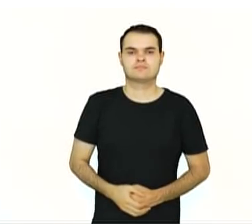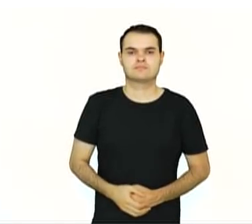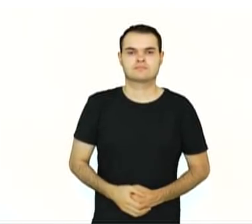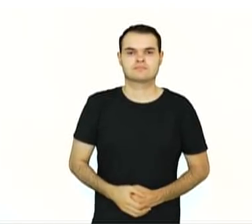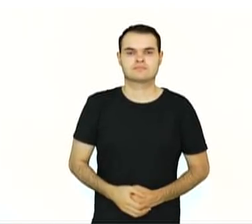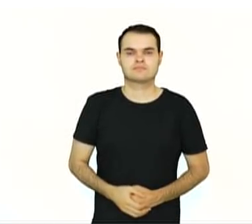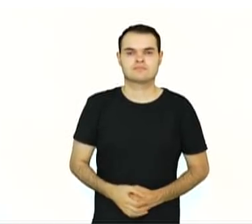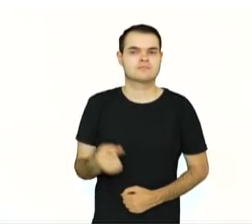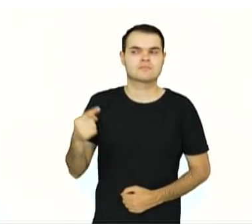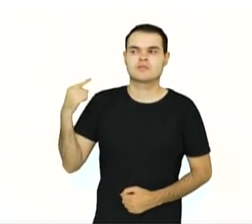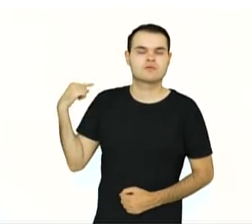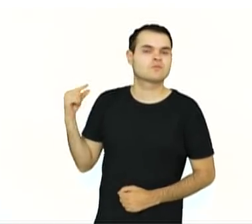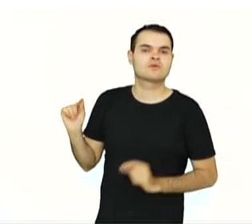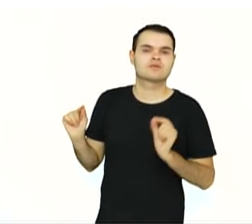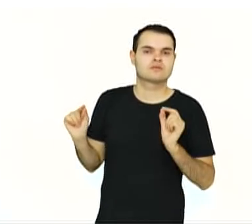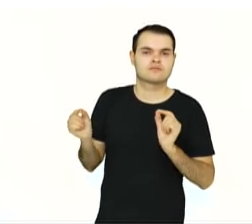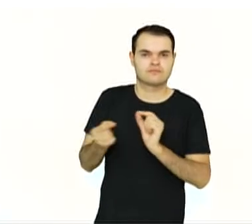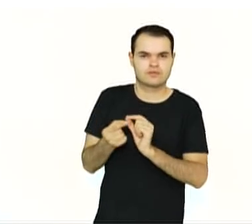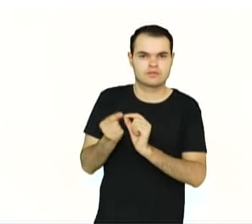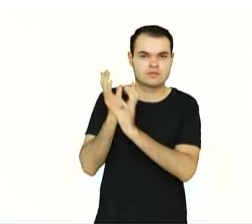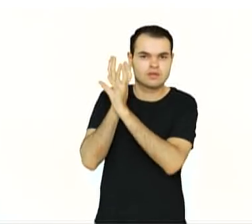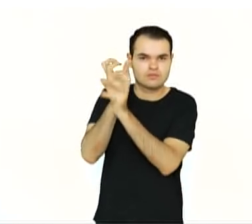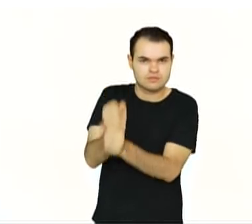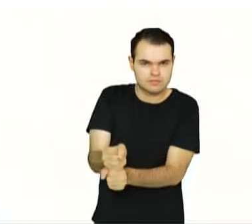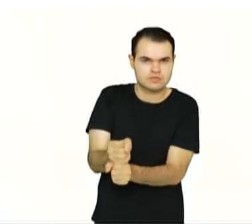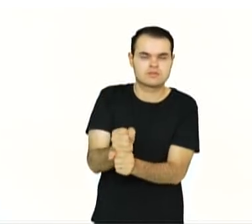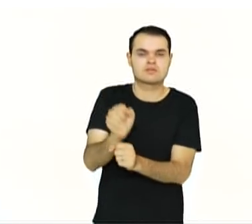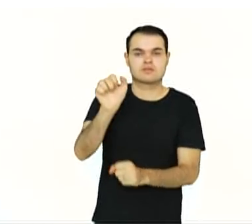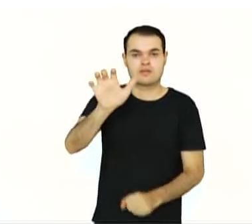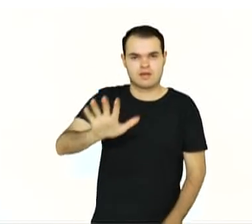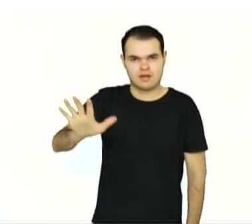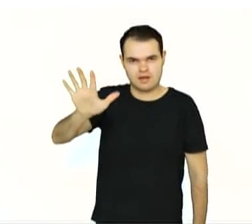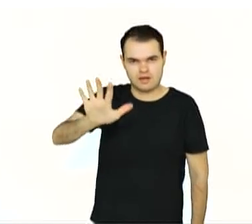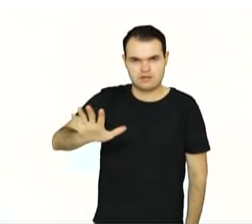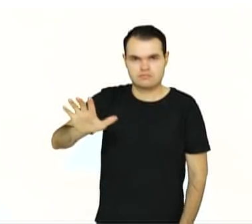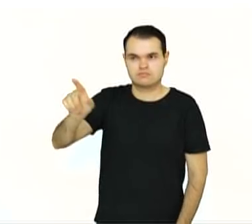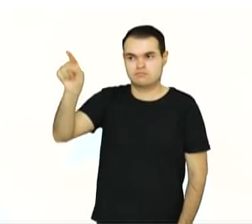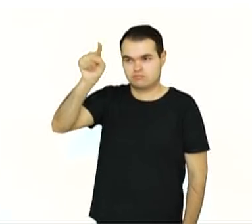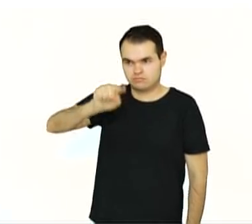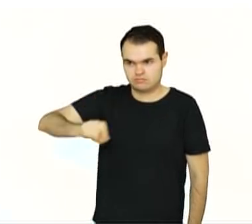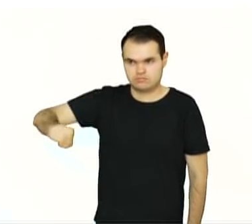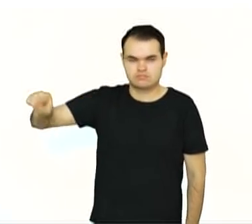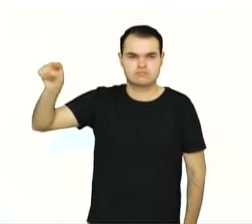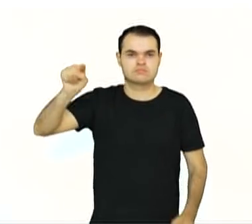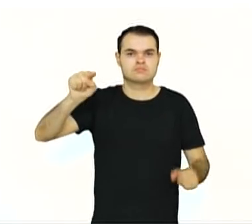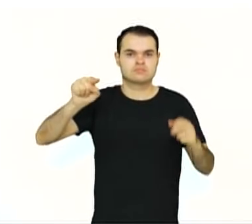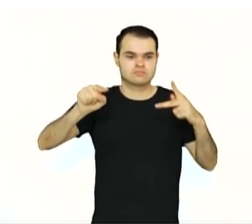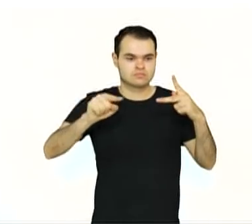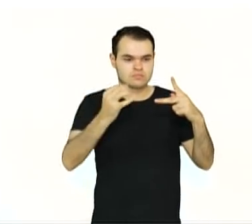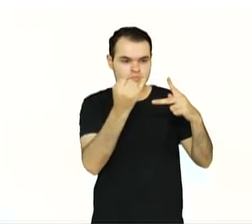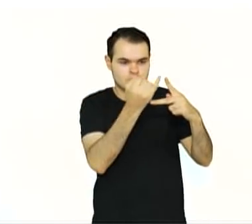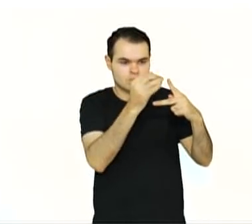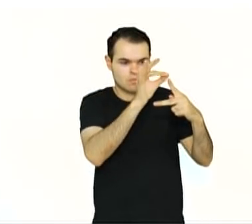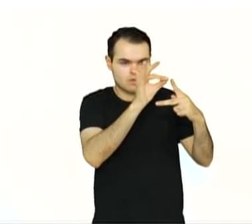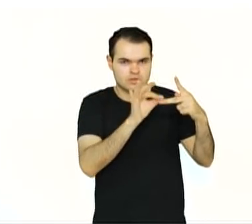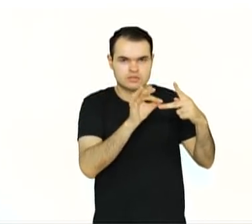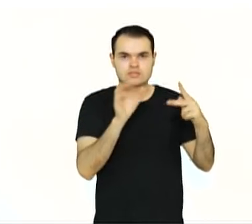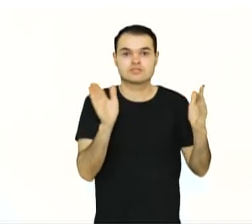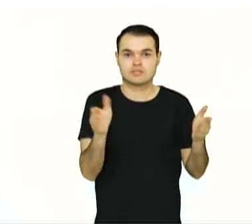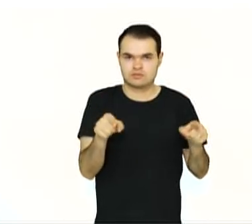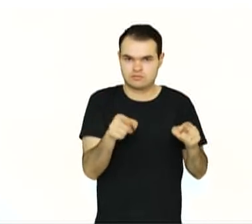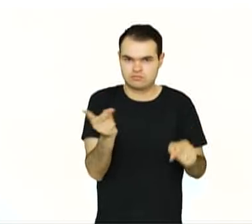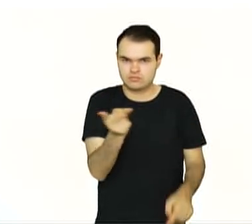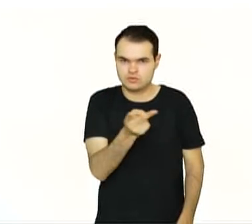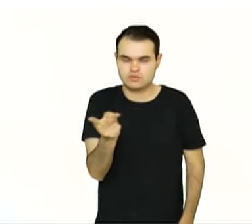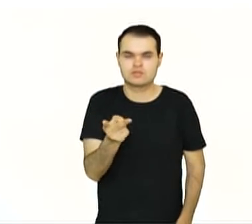O que nós vimos anteriormente? Nós vimos retomada de área de polígonos e área do círculo, certo? Nós já vínhamos fazendo essa revisão e na aula